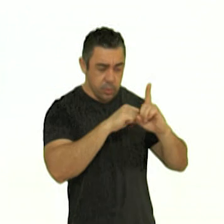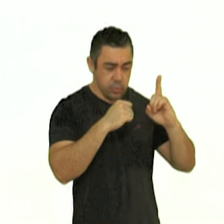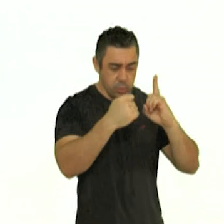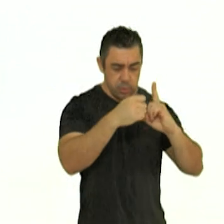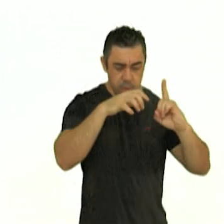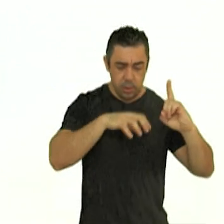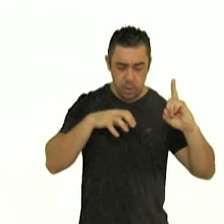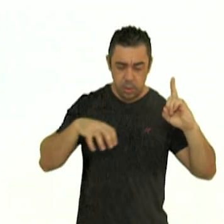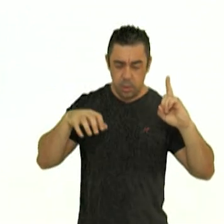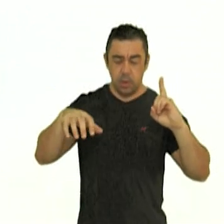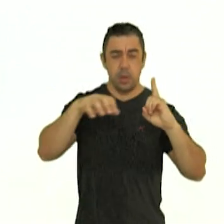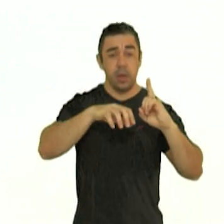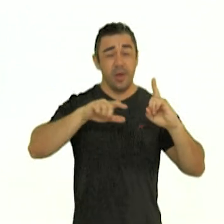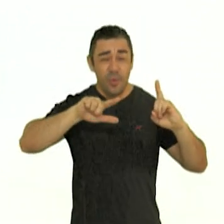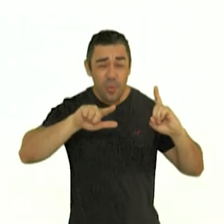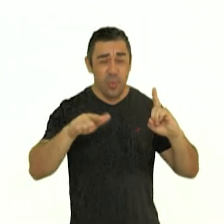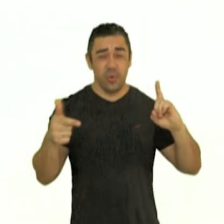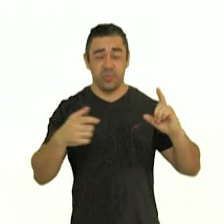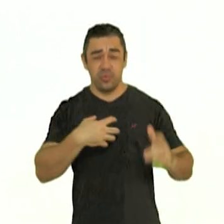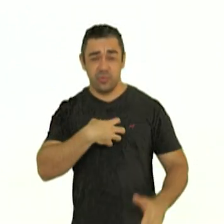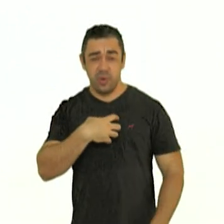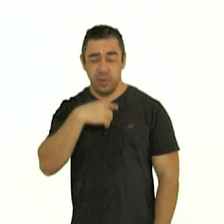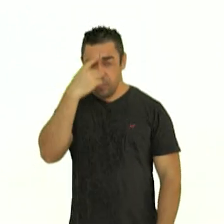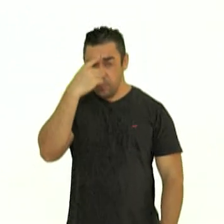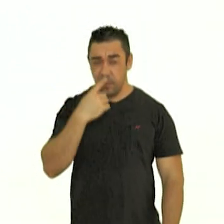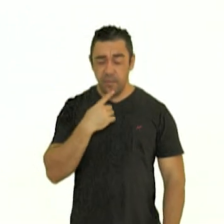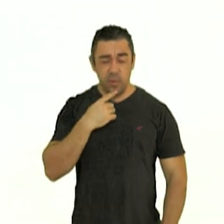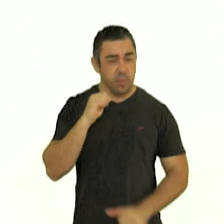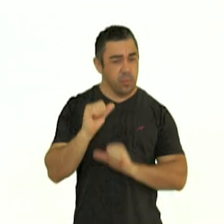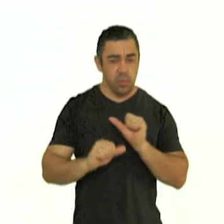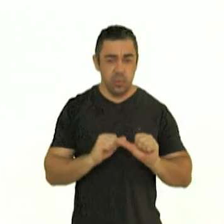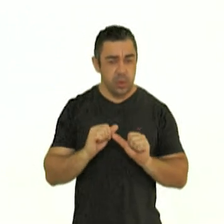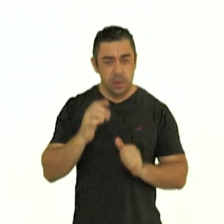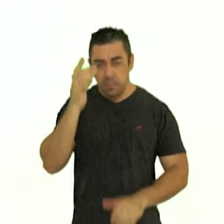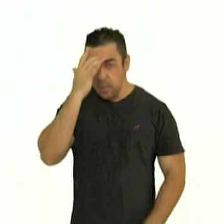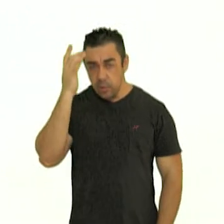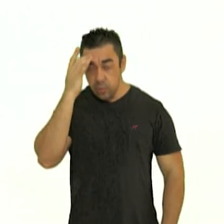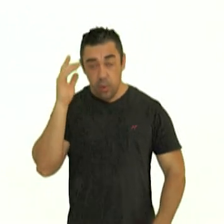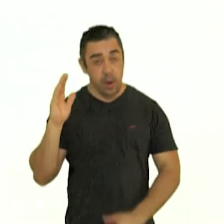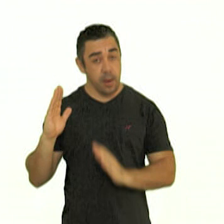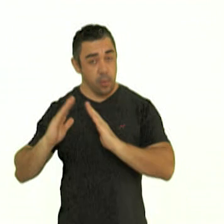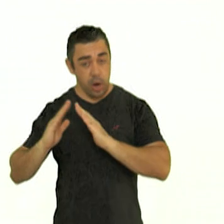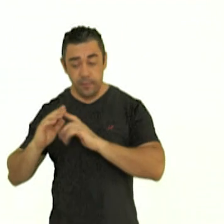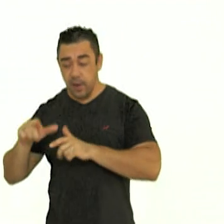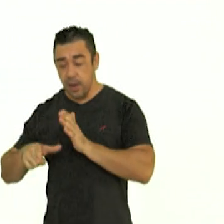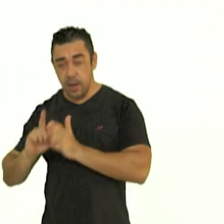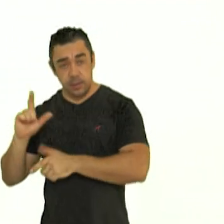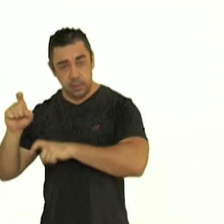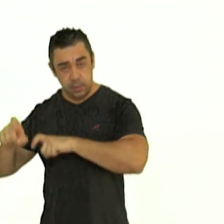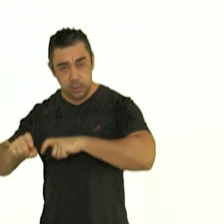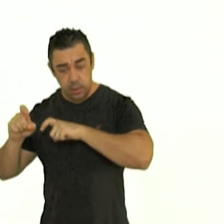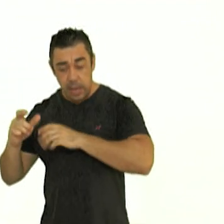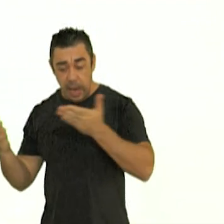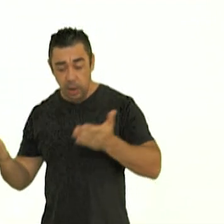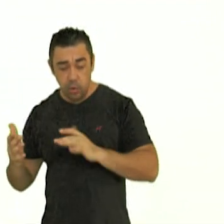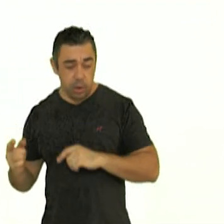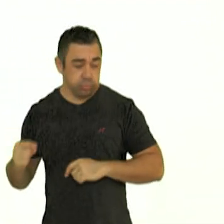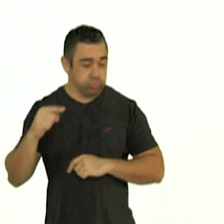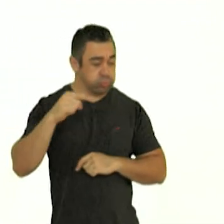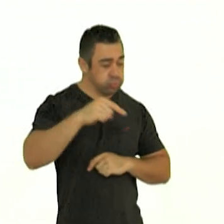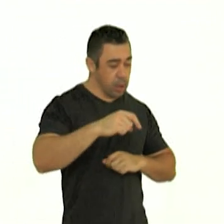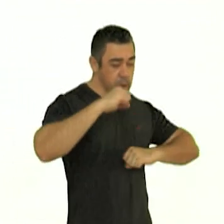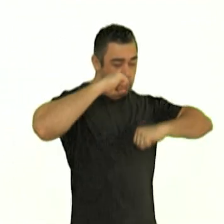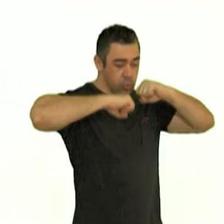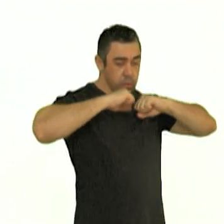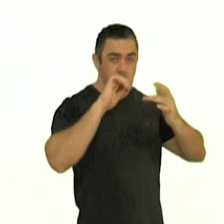outra configuração, apresentando um novo perfil. As pessoas saindo das áreas rurais, tendo contato com essas máquinas, com